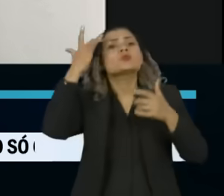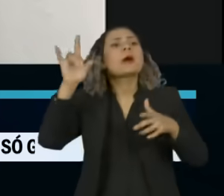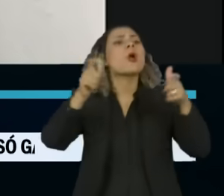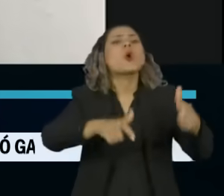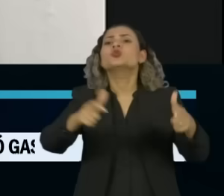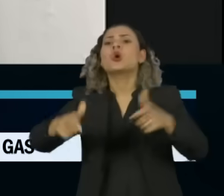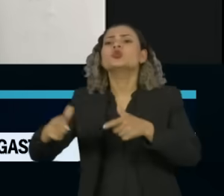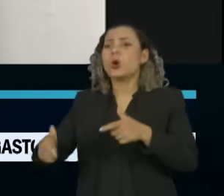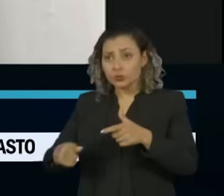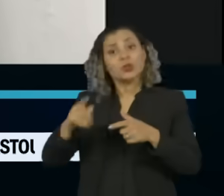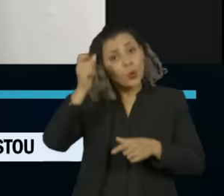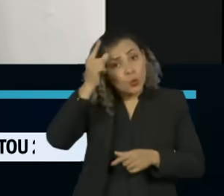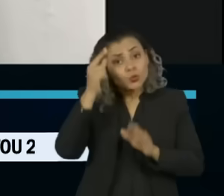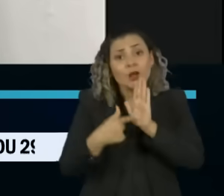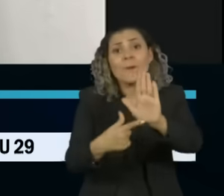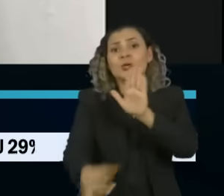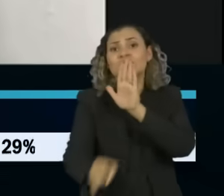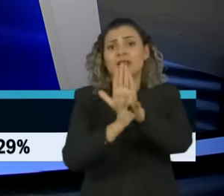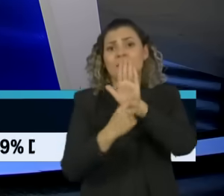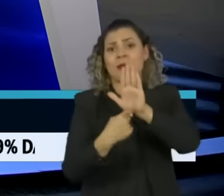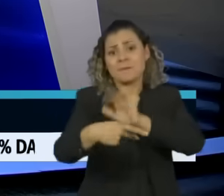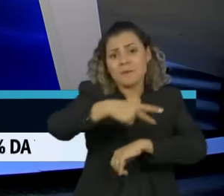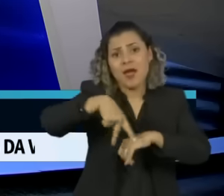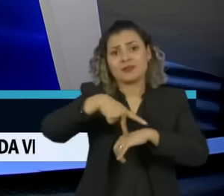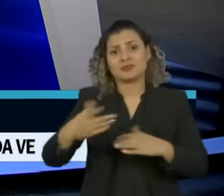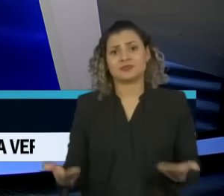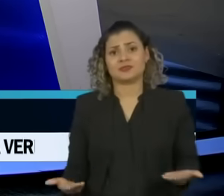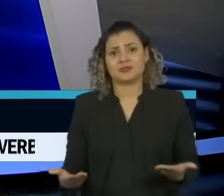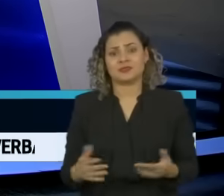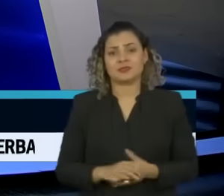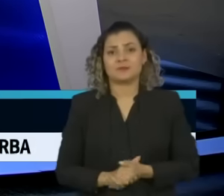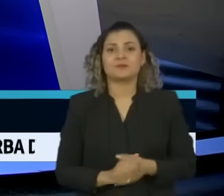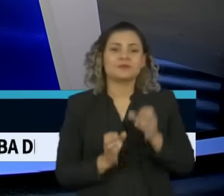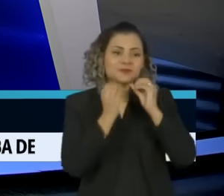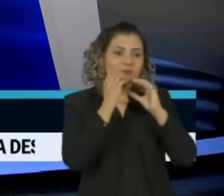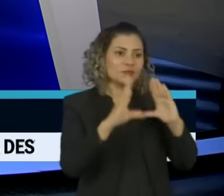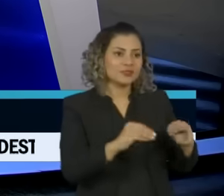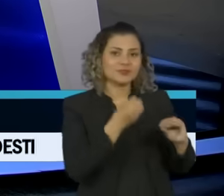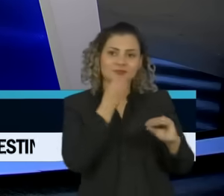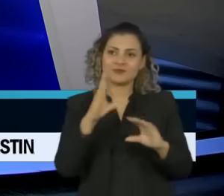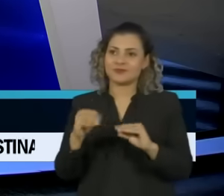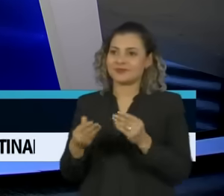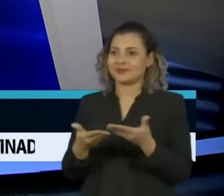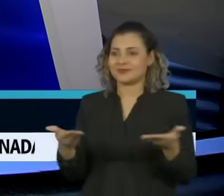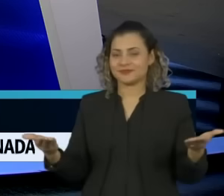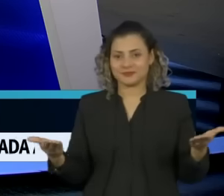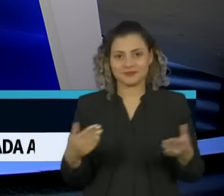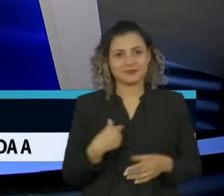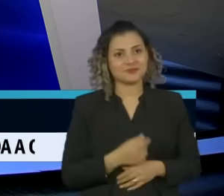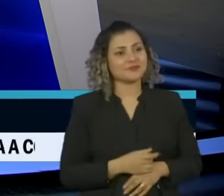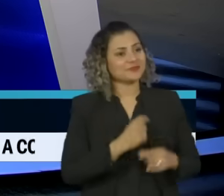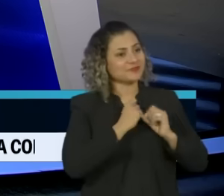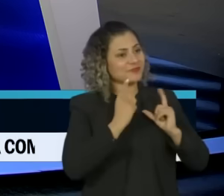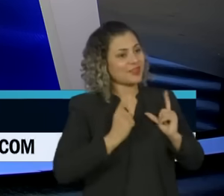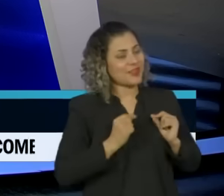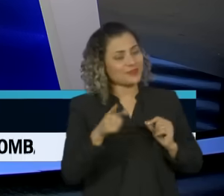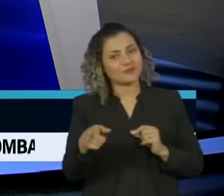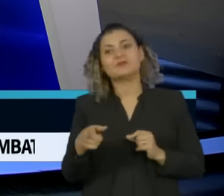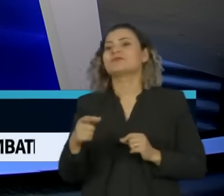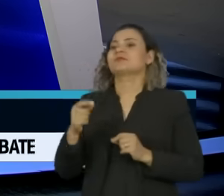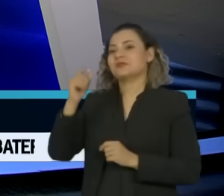onde estamos e para onde queremos ir. Boa noite, senhores. Pondé. Boa noite. Saldiva. Bom dia, um prazer estar